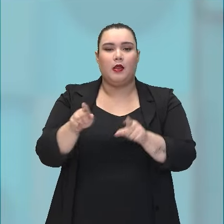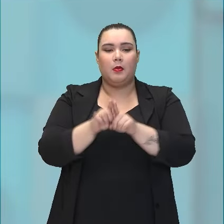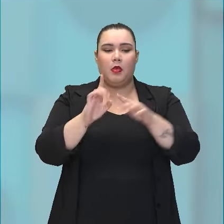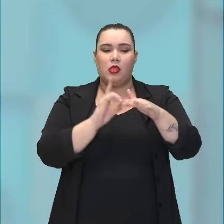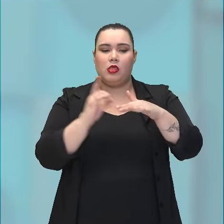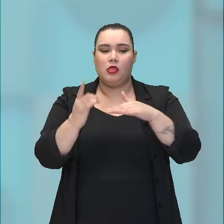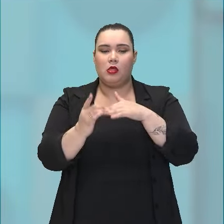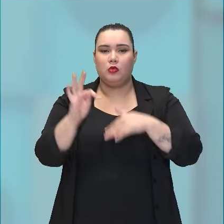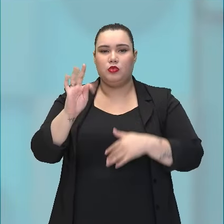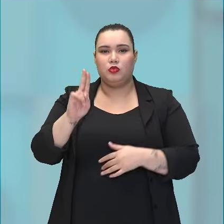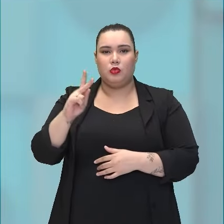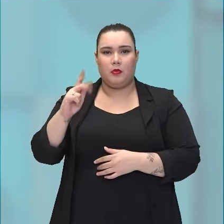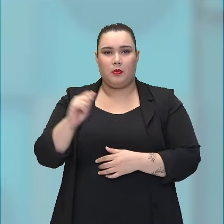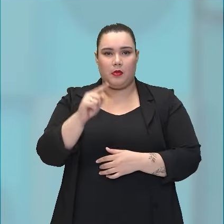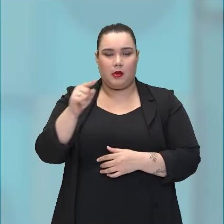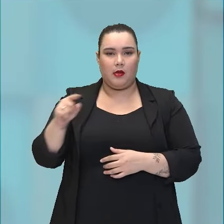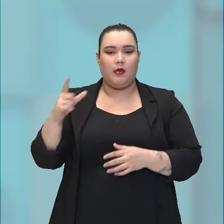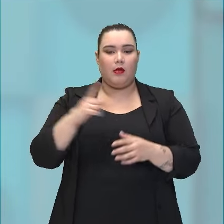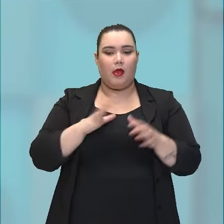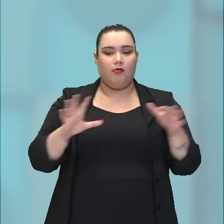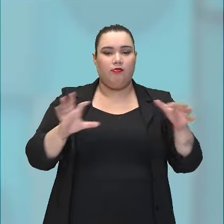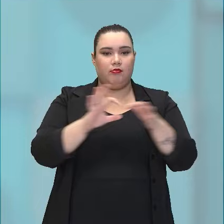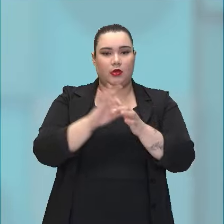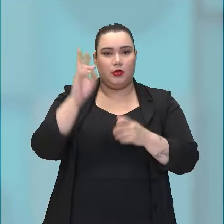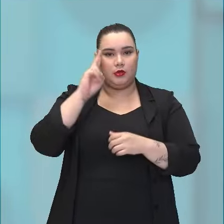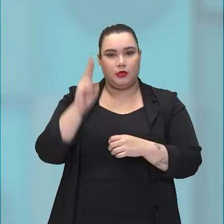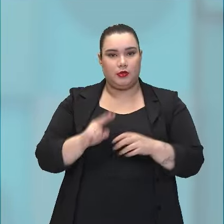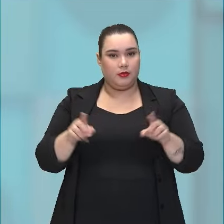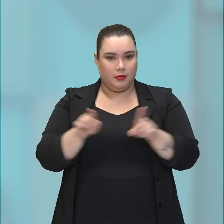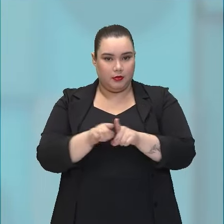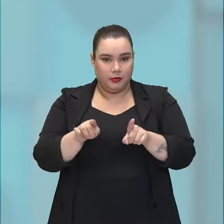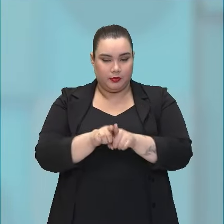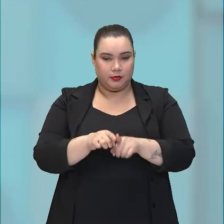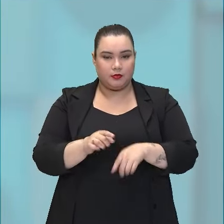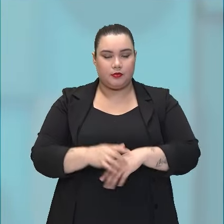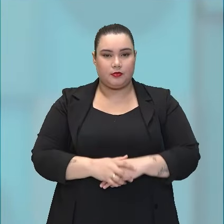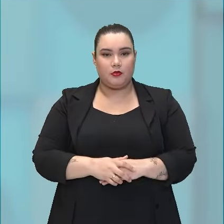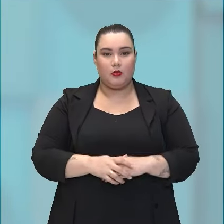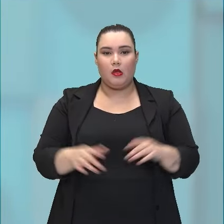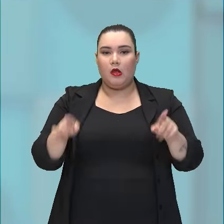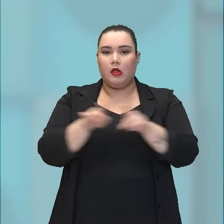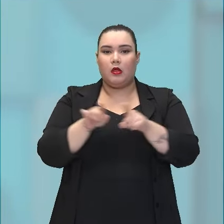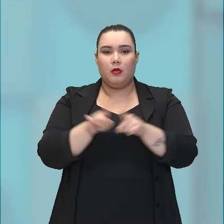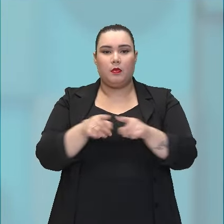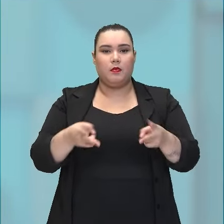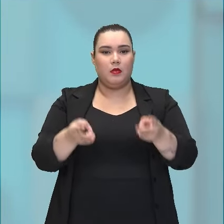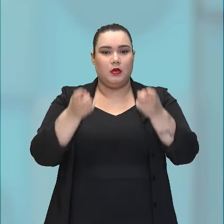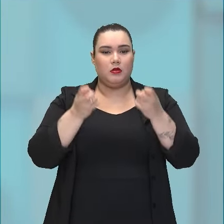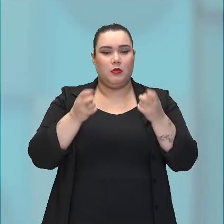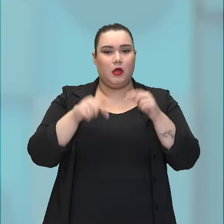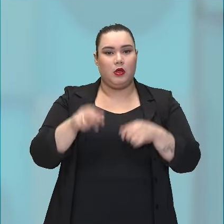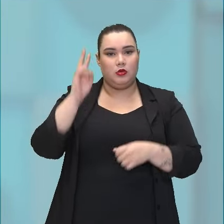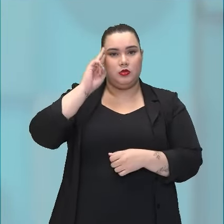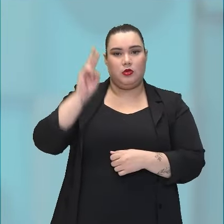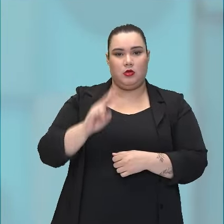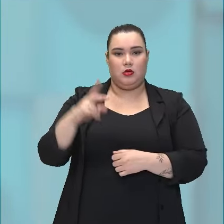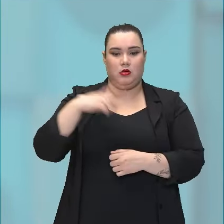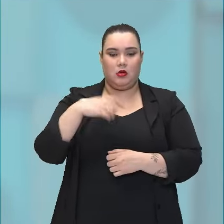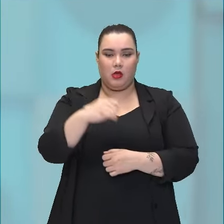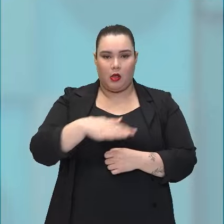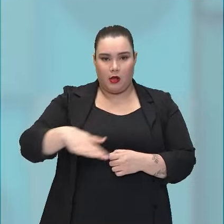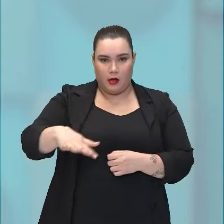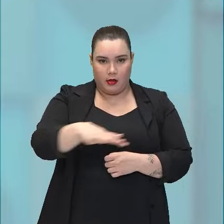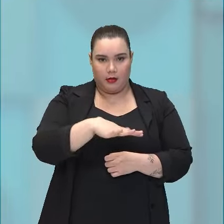Tupã, envolvidos nessa narrativa também. Além disso, nós percebemos que essa história acontece em um